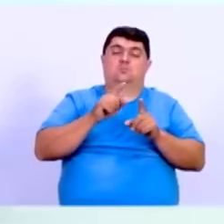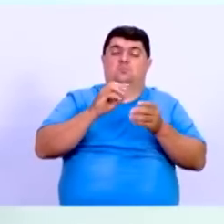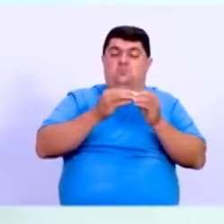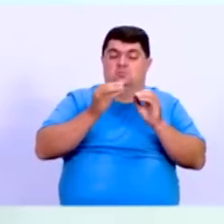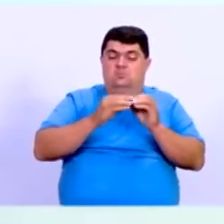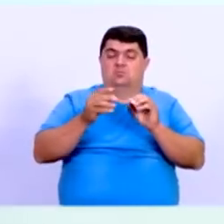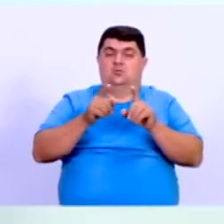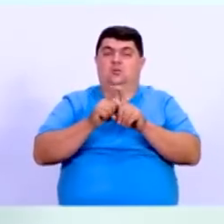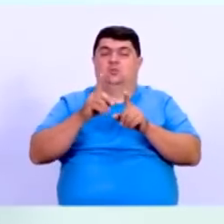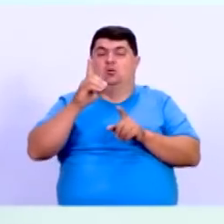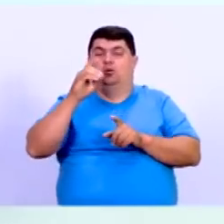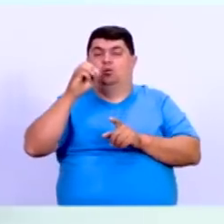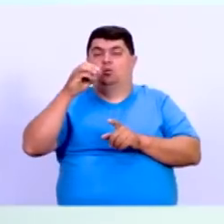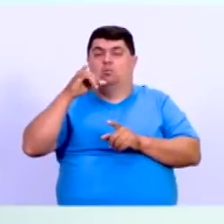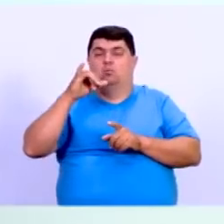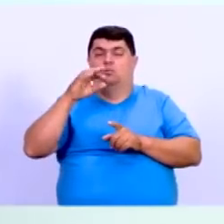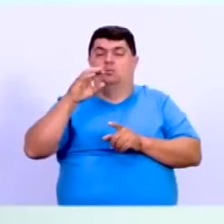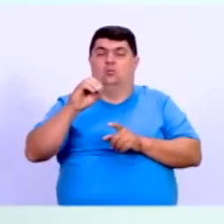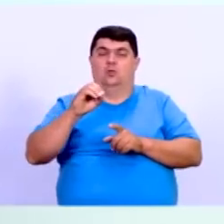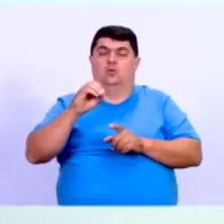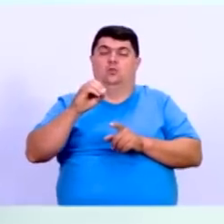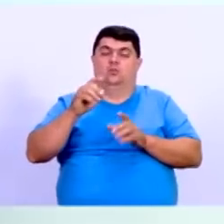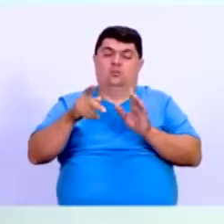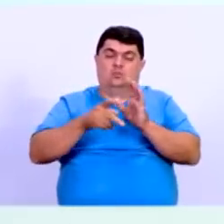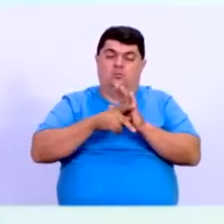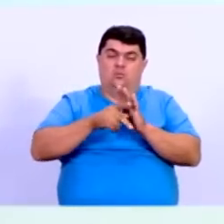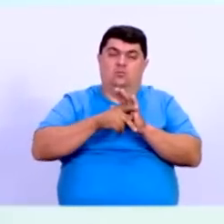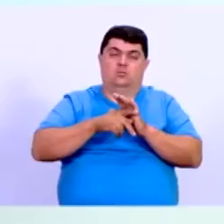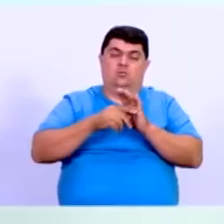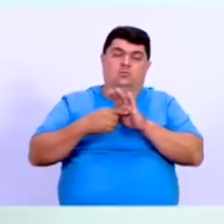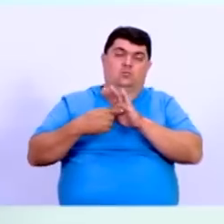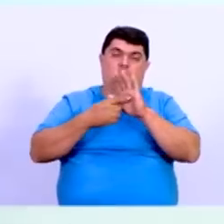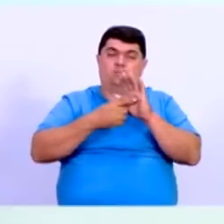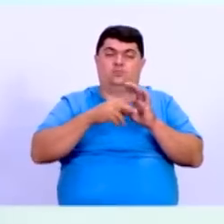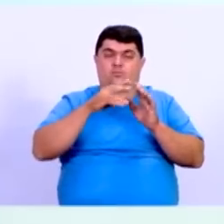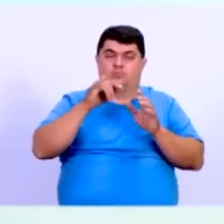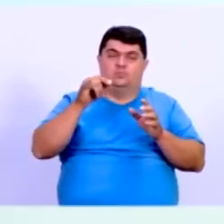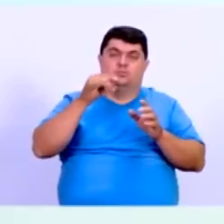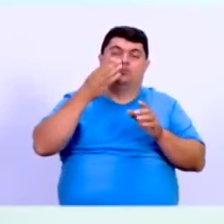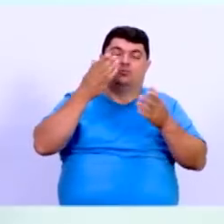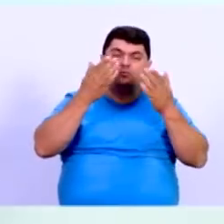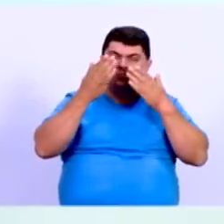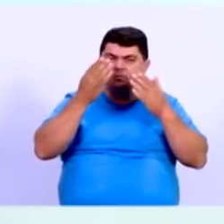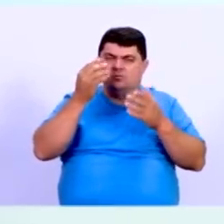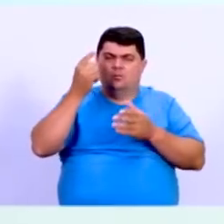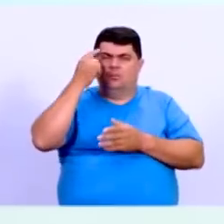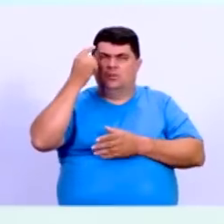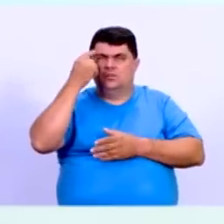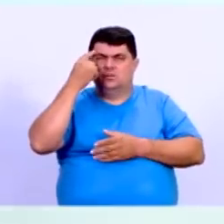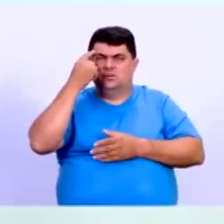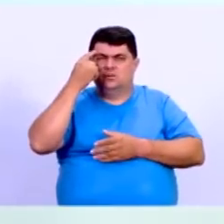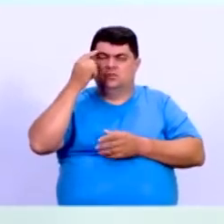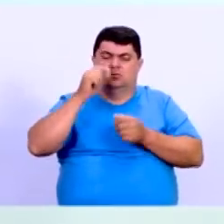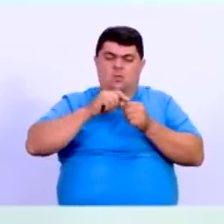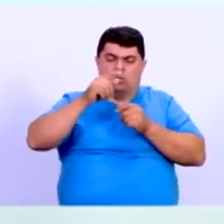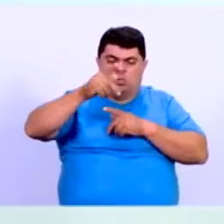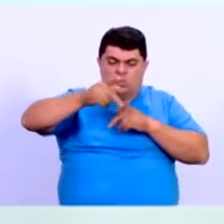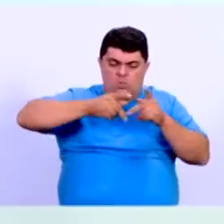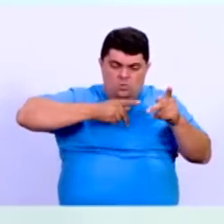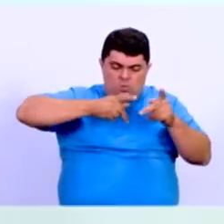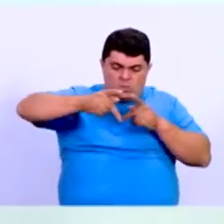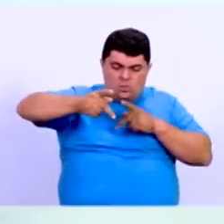do serviço que você quer disponibilizar para aquela rede. Né? Então você vai ter que analisar, quando você for pensar e projetar uma rede